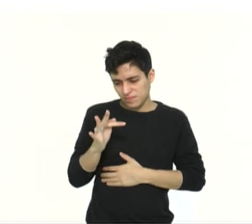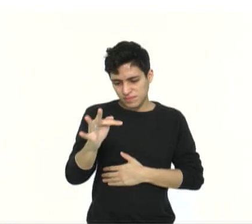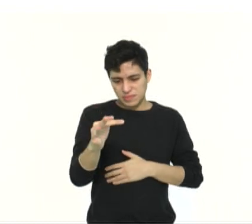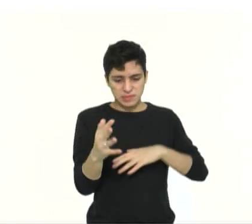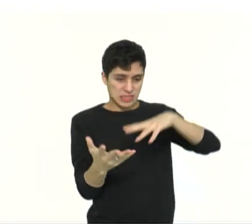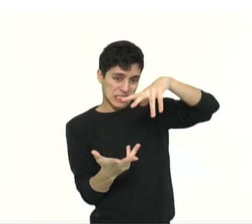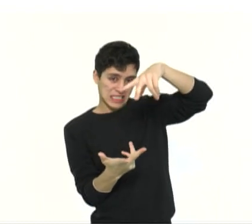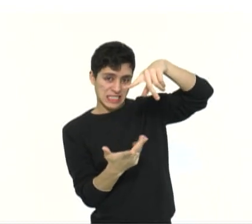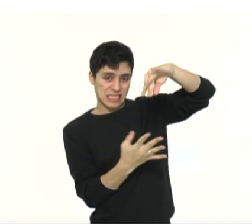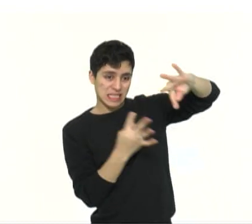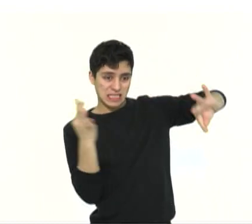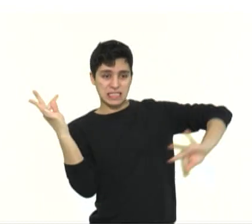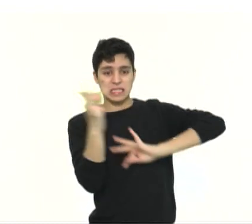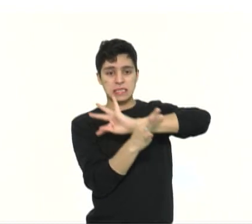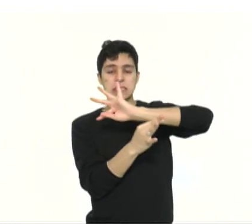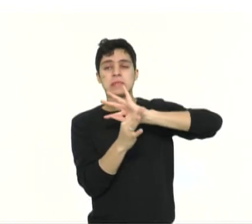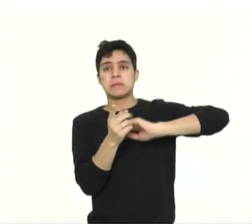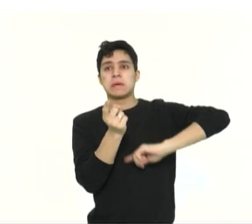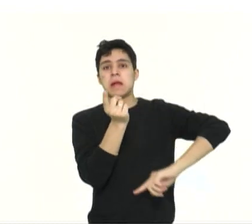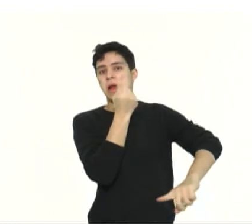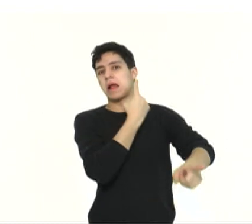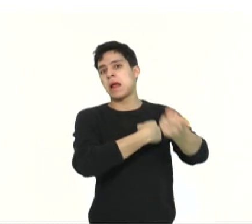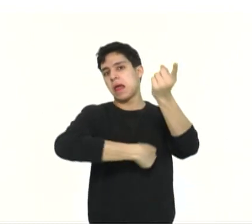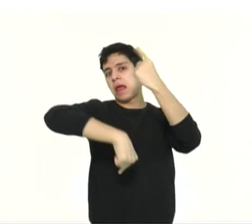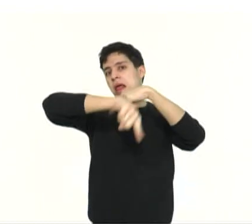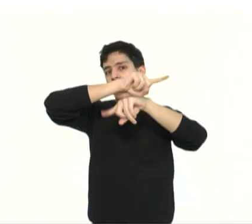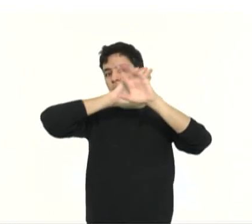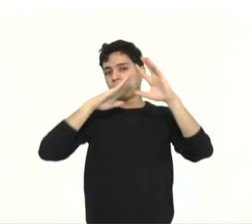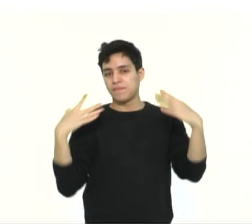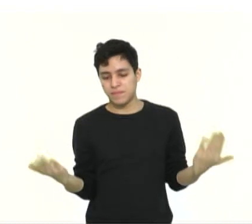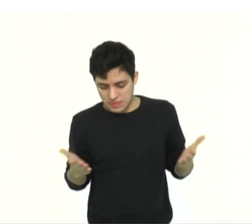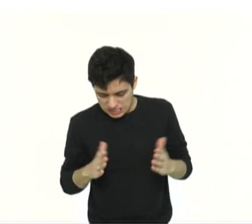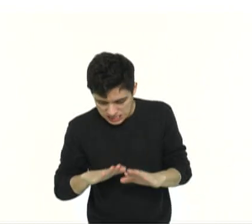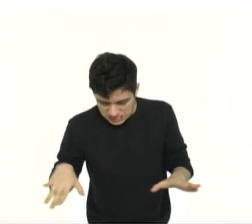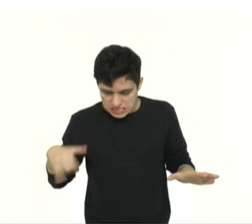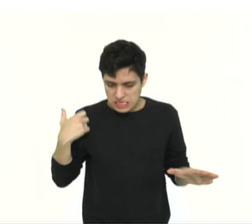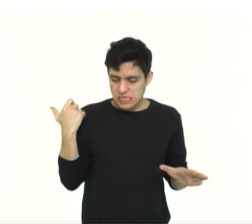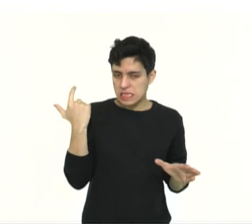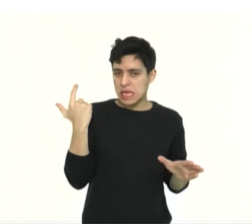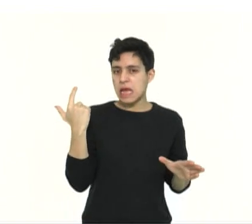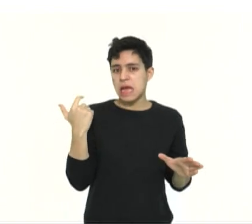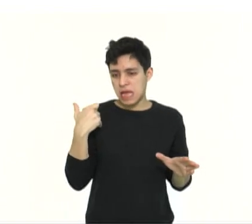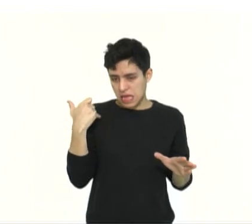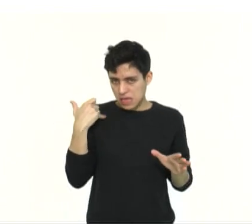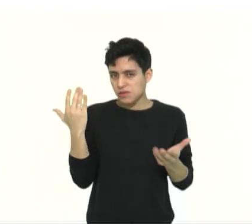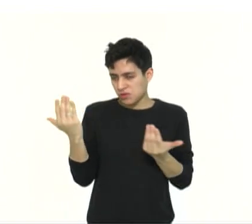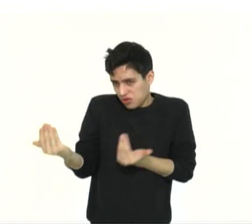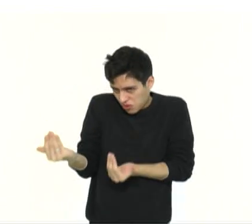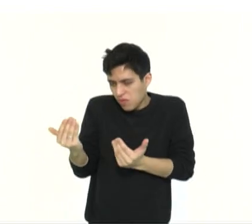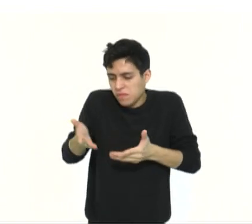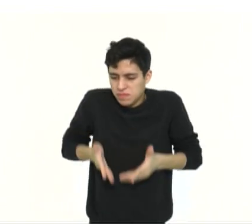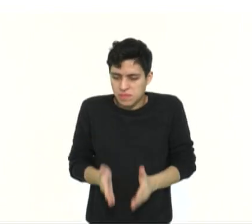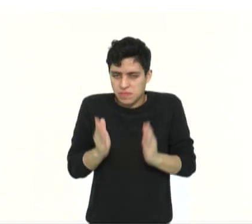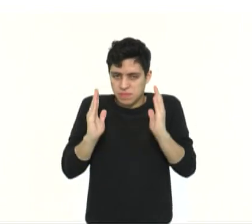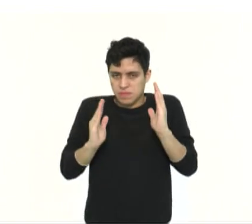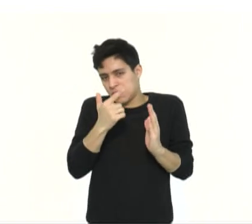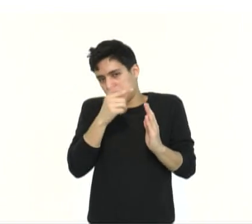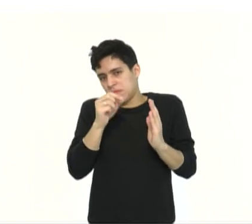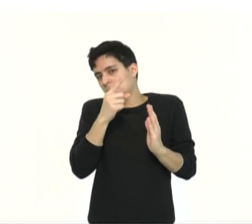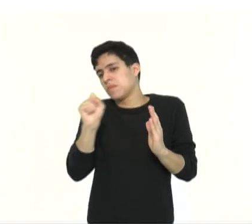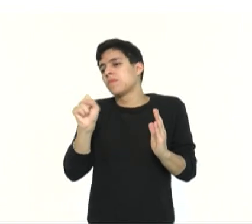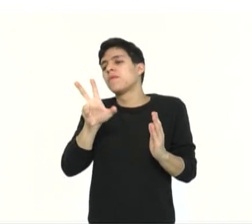é argumentar e convencer. É um duplo objetivo, né? Então, o articulista ele tece uma